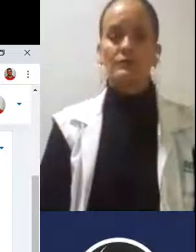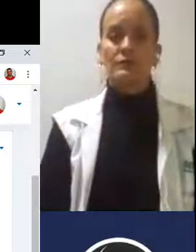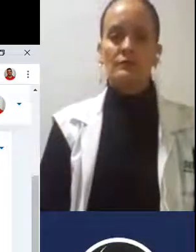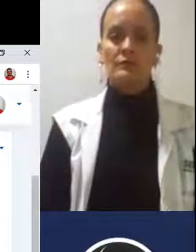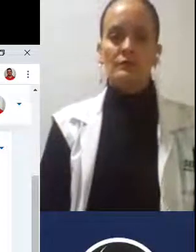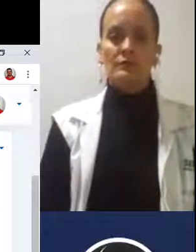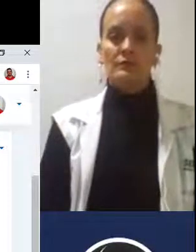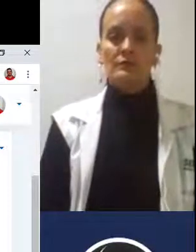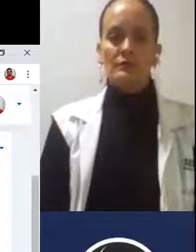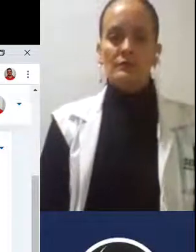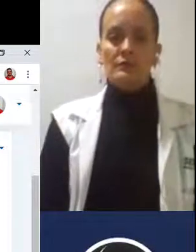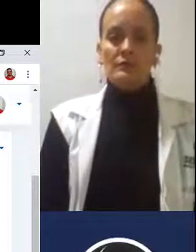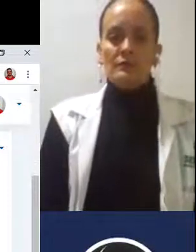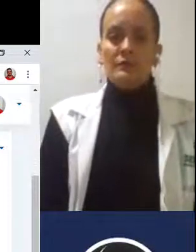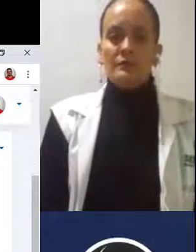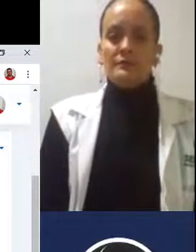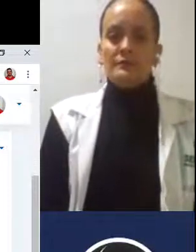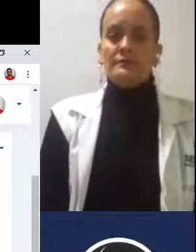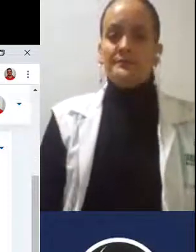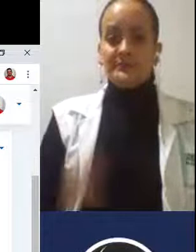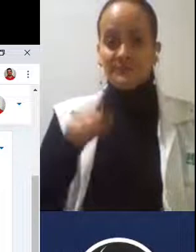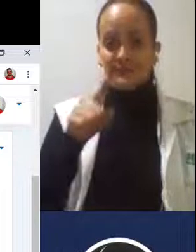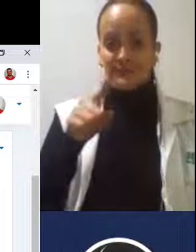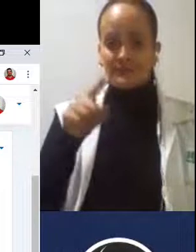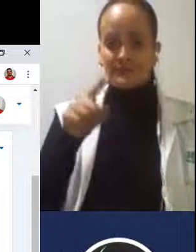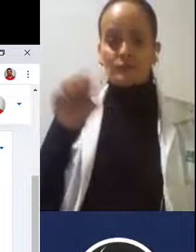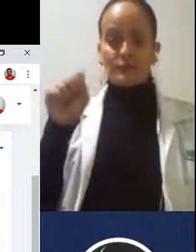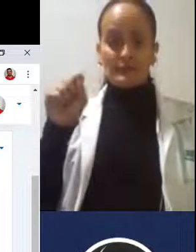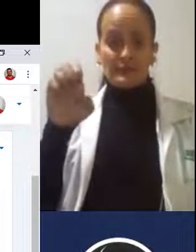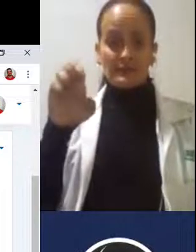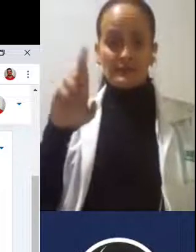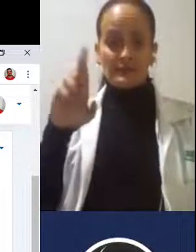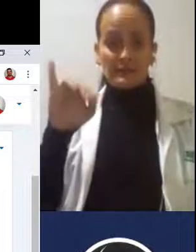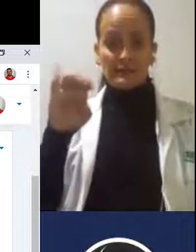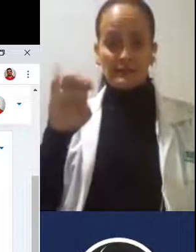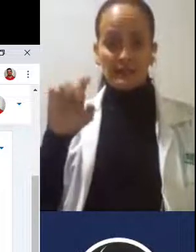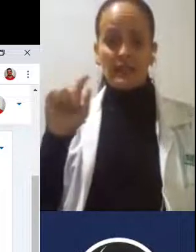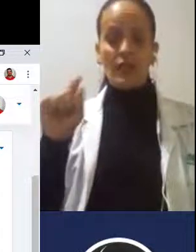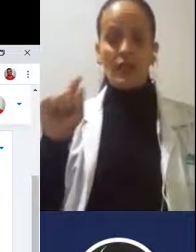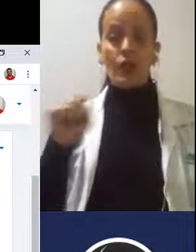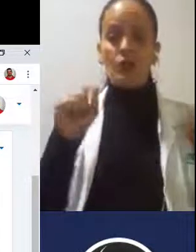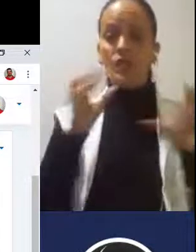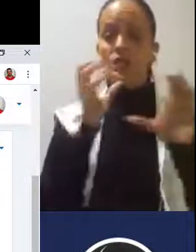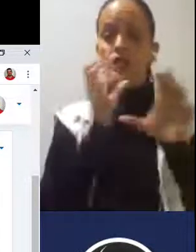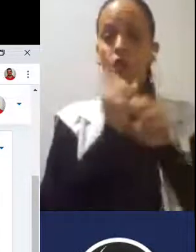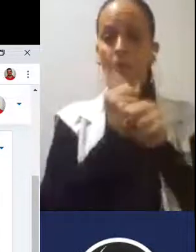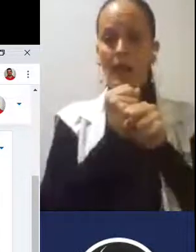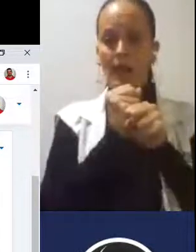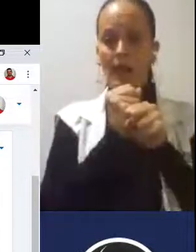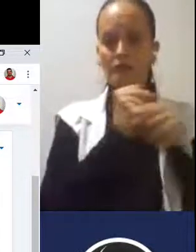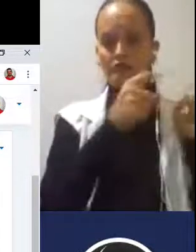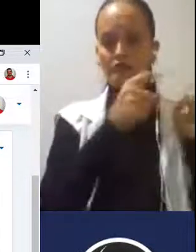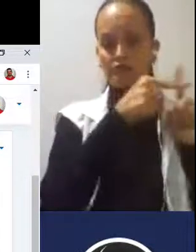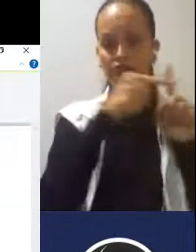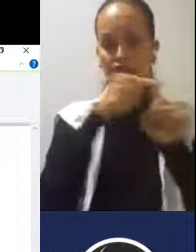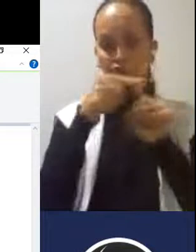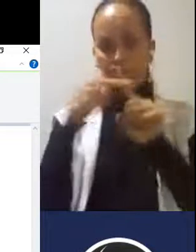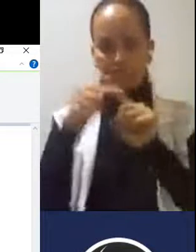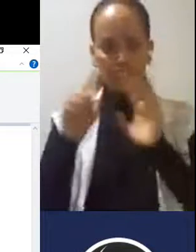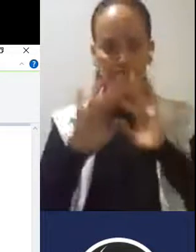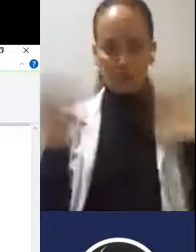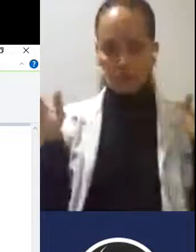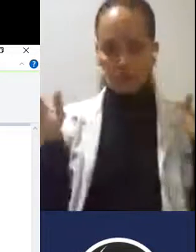Então, aqui, resistência em série, basta a gente fazer o quê? Somar todas essas resistências, certo? Então, eu tinha citado lá o